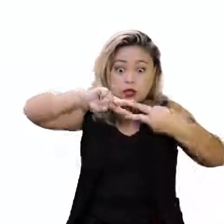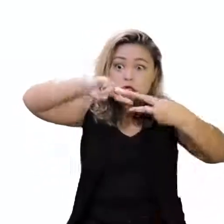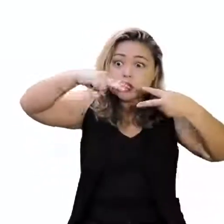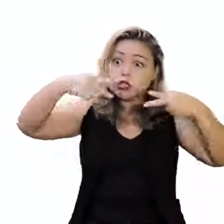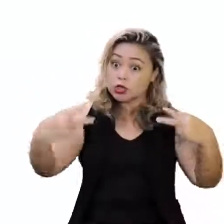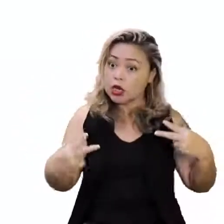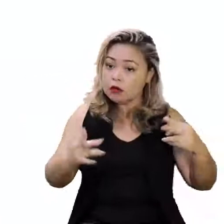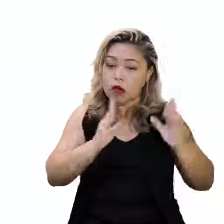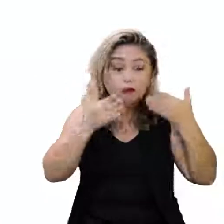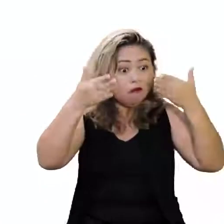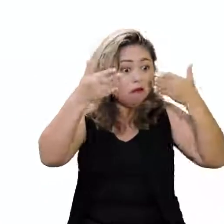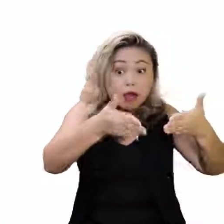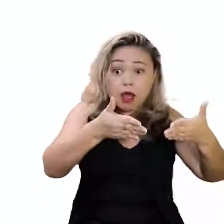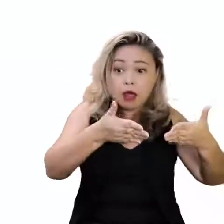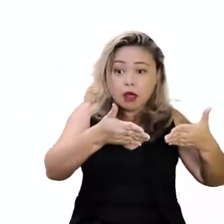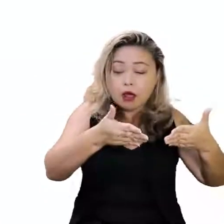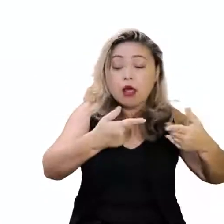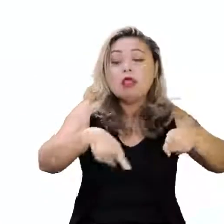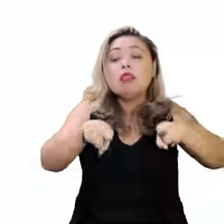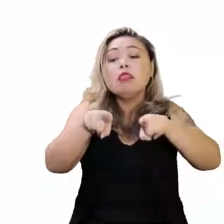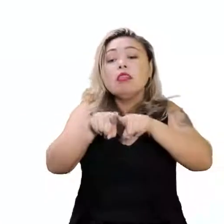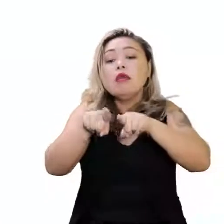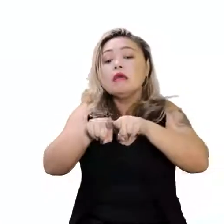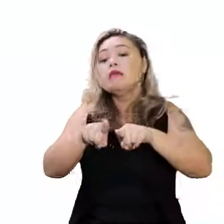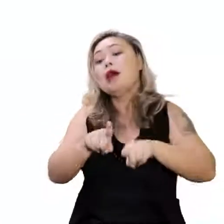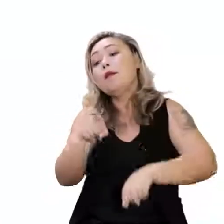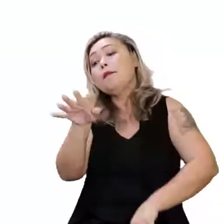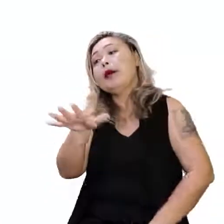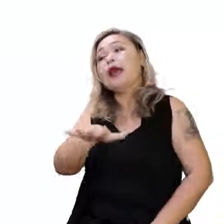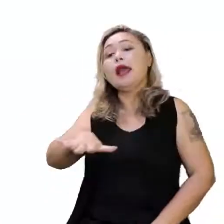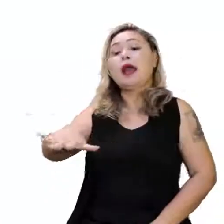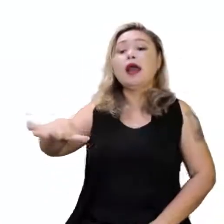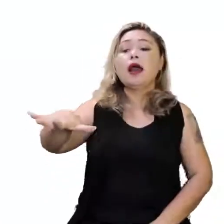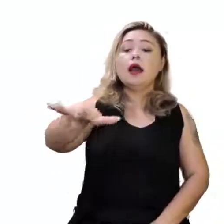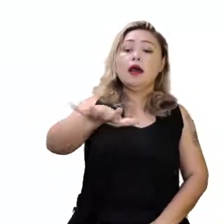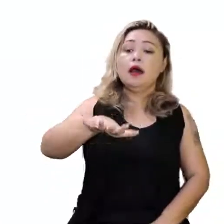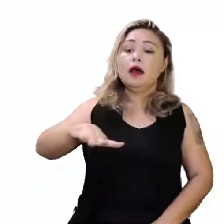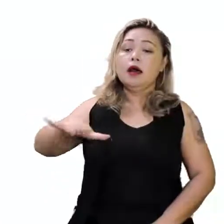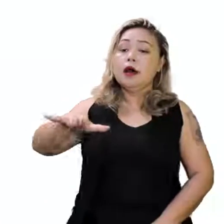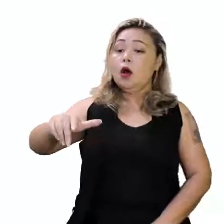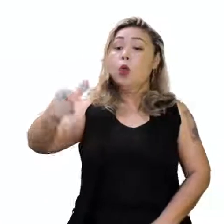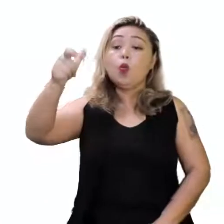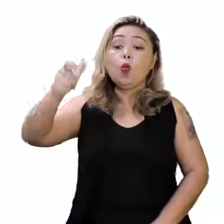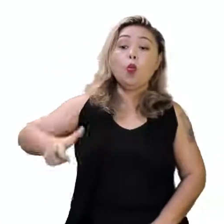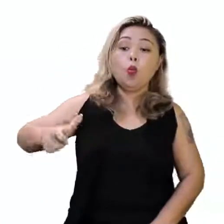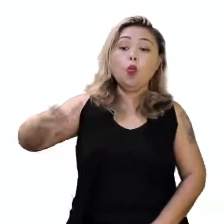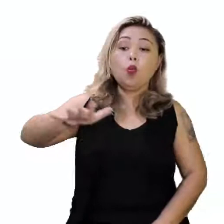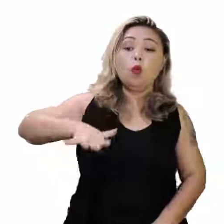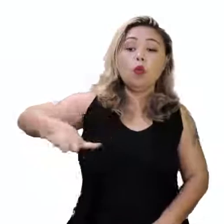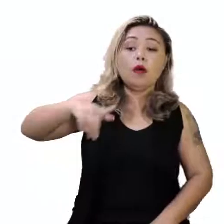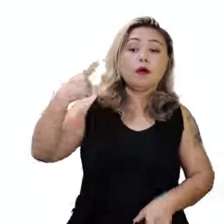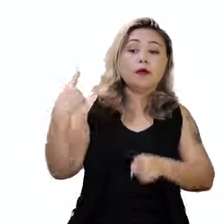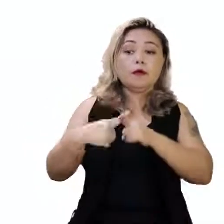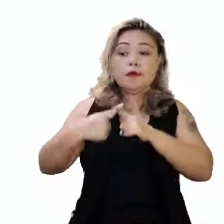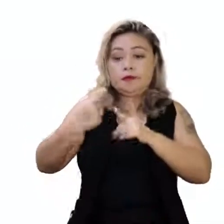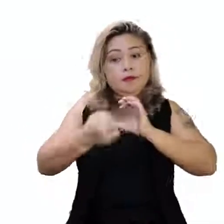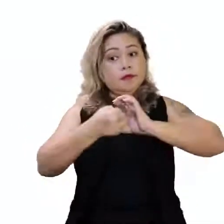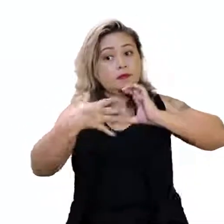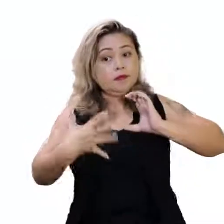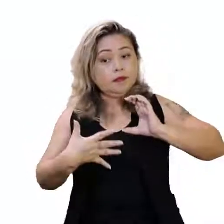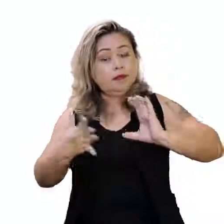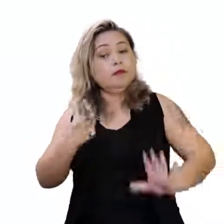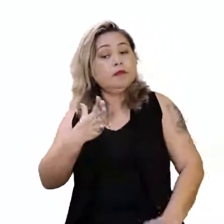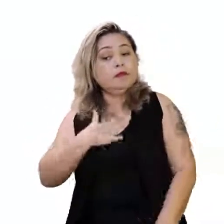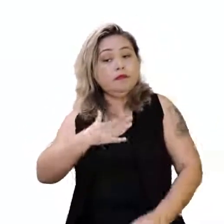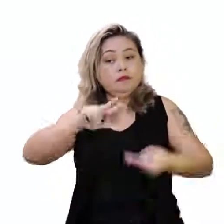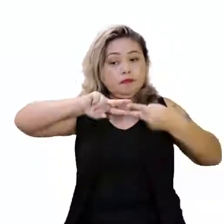genético, mas existe sim fatores ambientais. Por quê? Essa característica